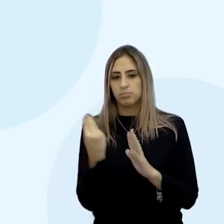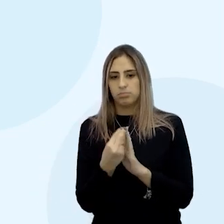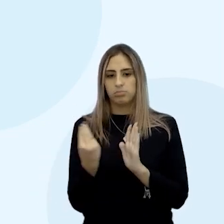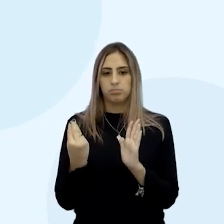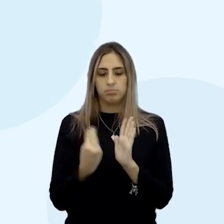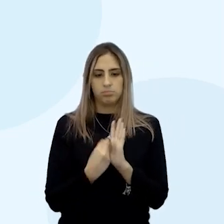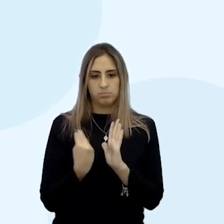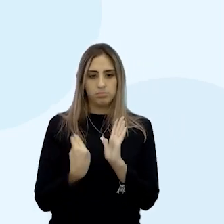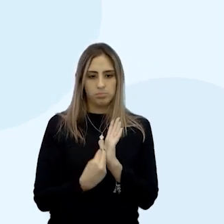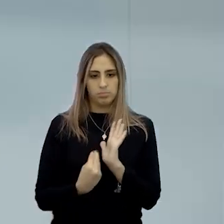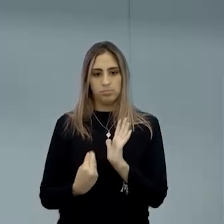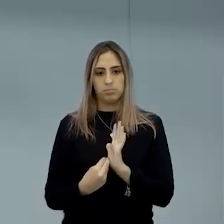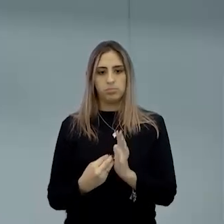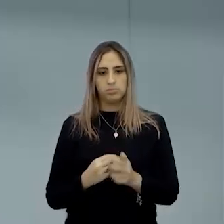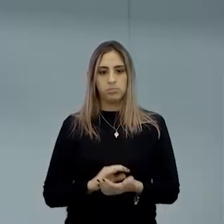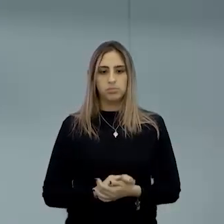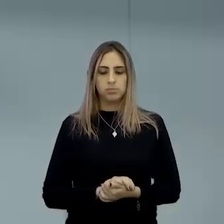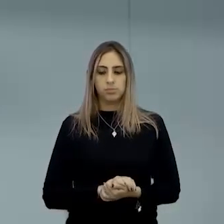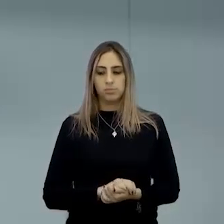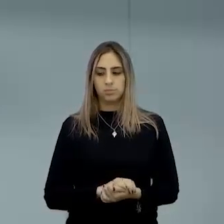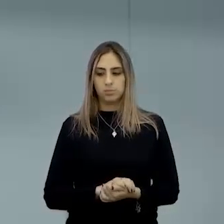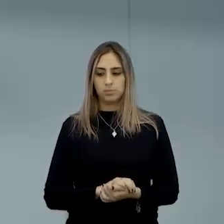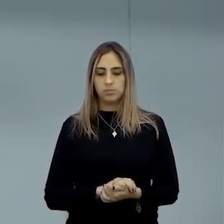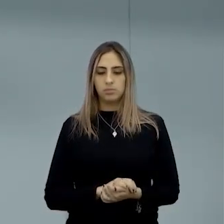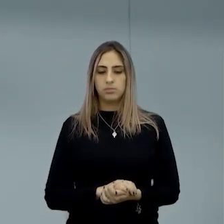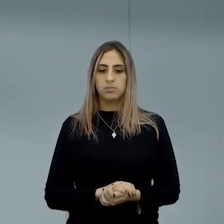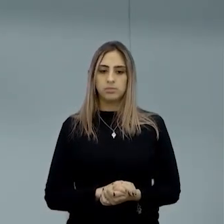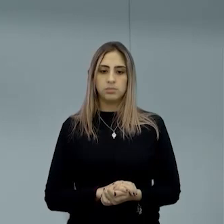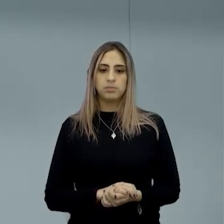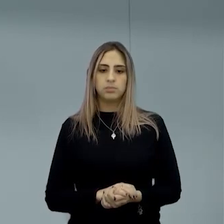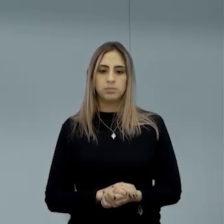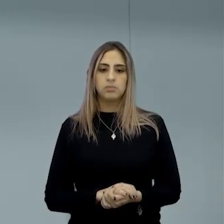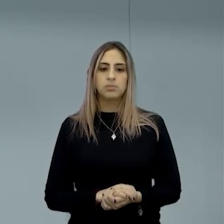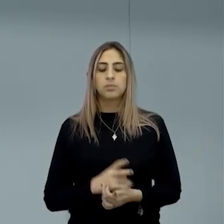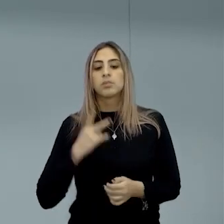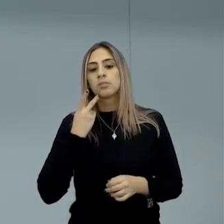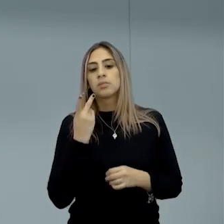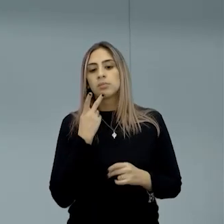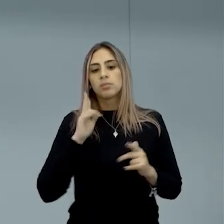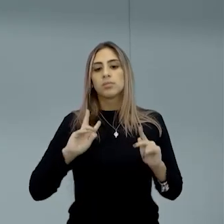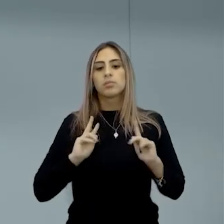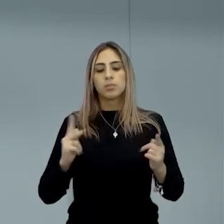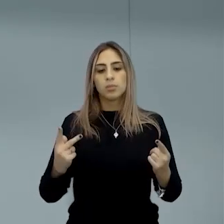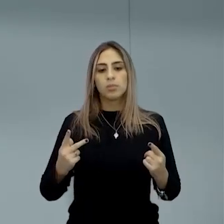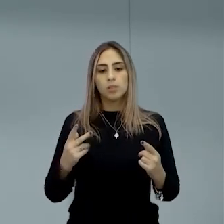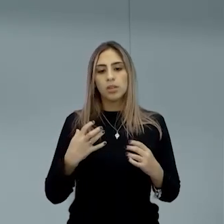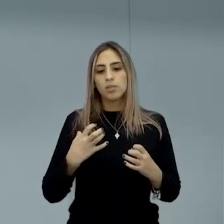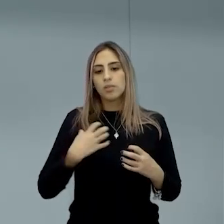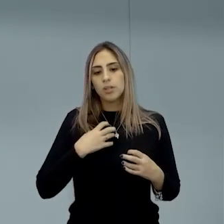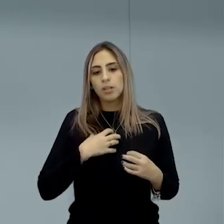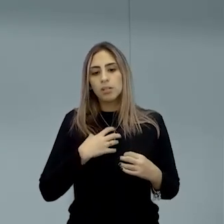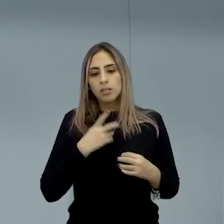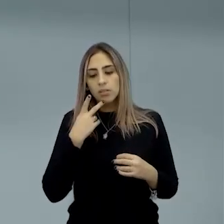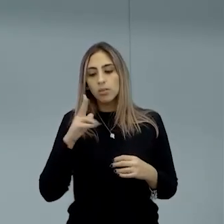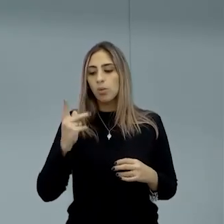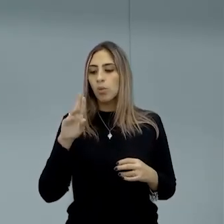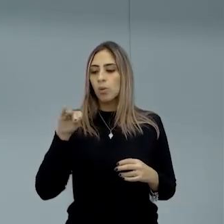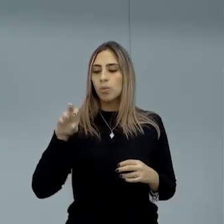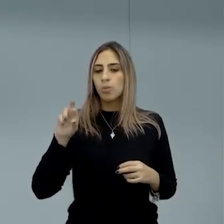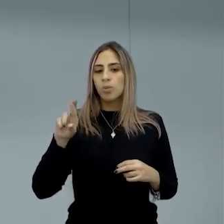bordo, tá? Obrigado. E, por falar em humor na apresentação, o nosso convidado